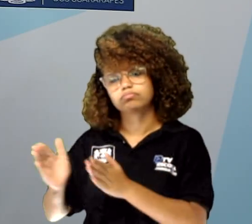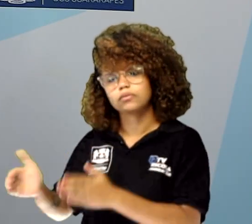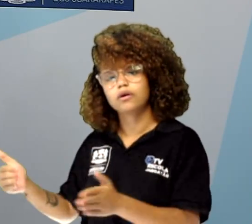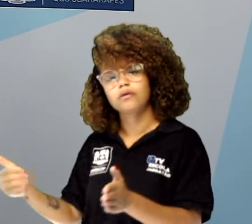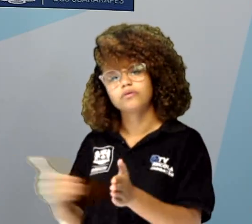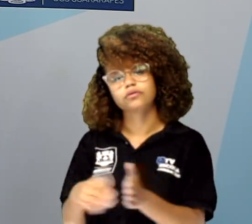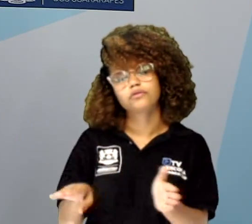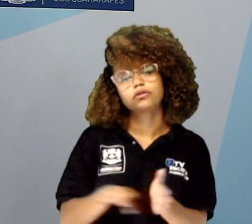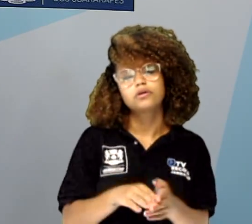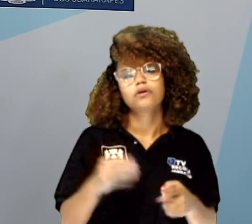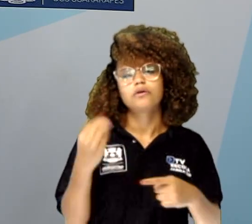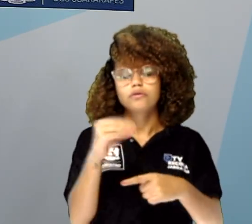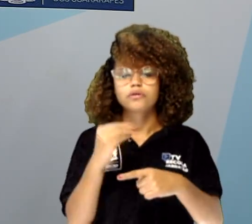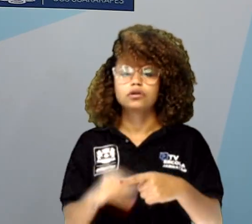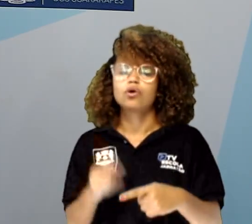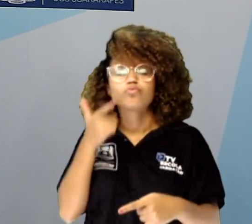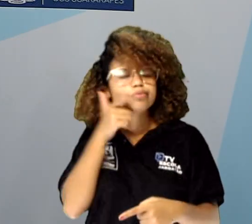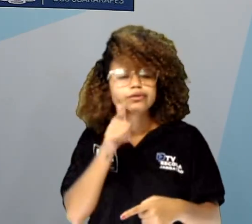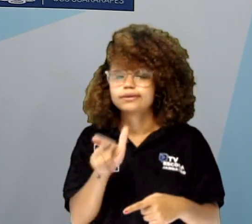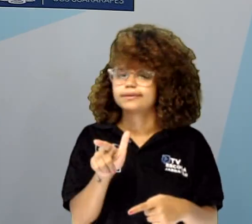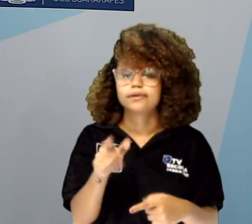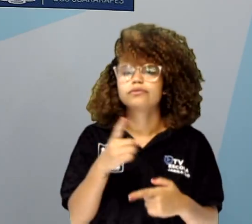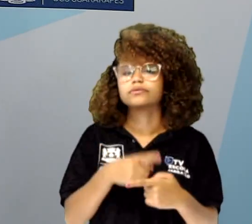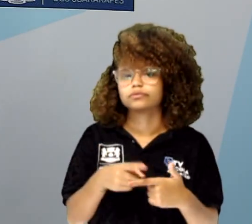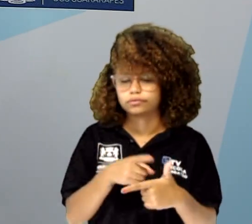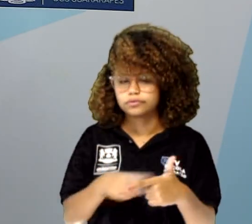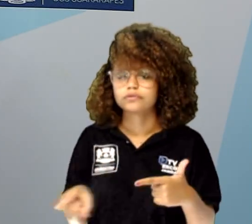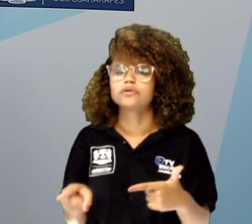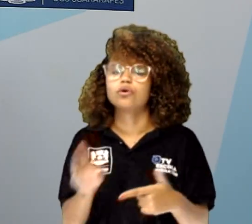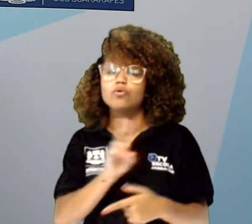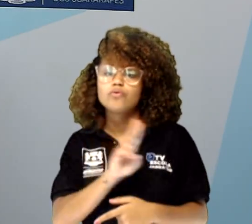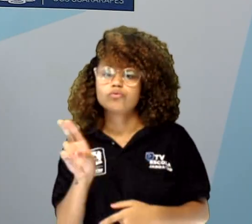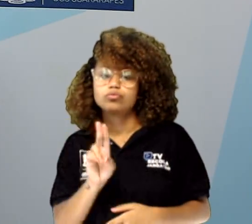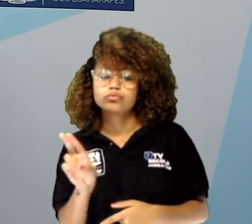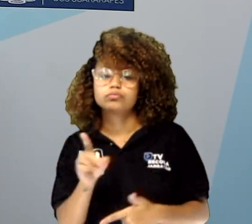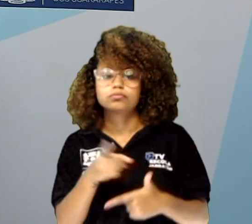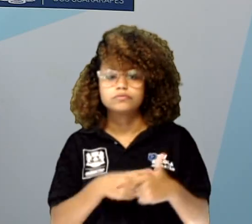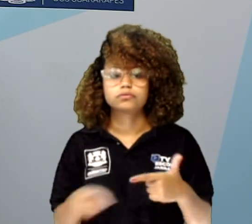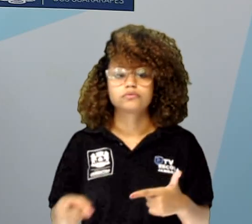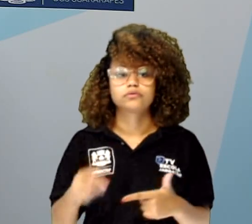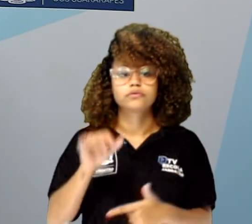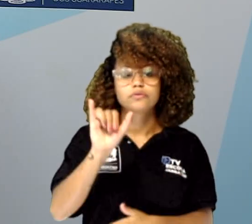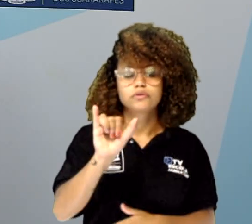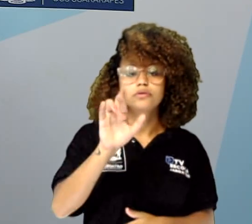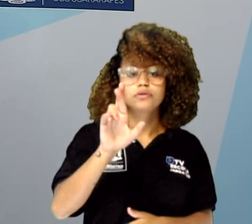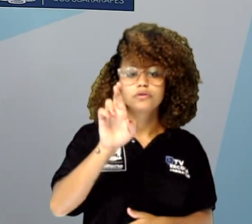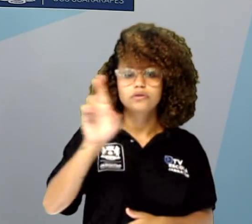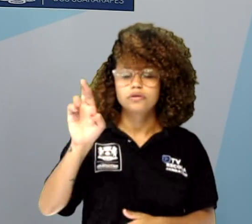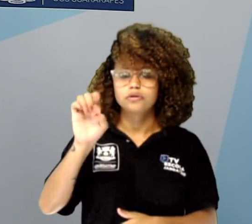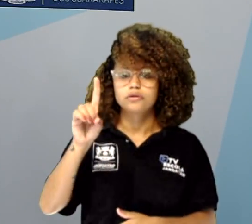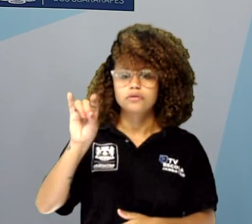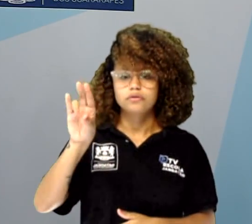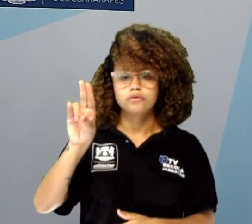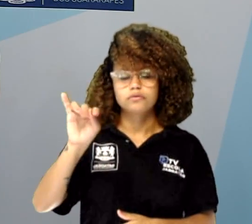não consegue mais dividir. A gente vai chamar esse tipo de fração irredutível, tá?